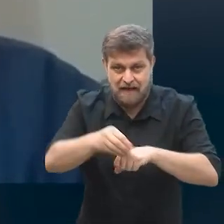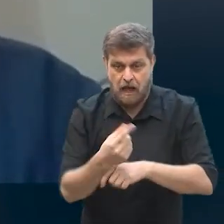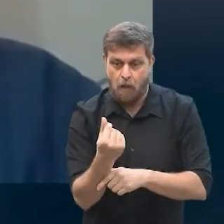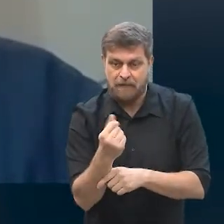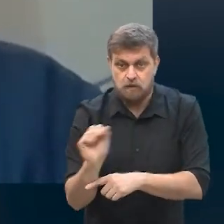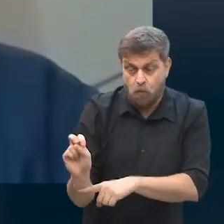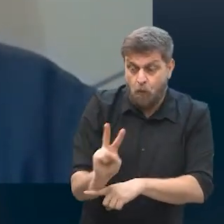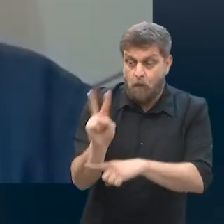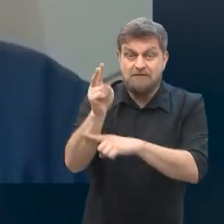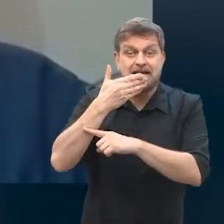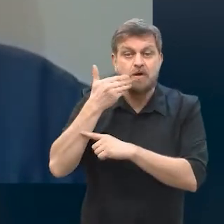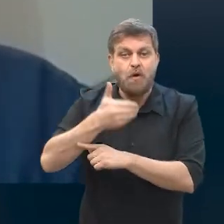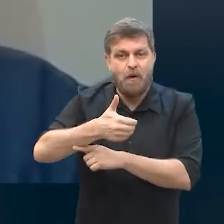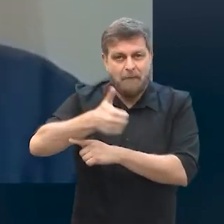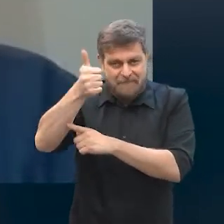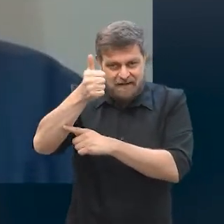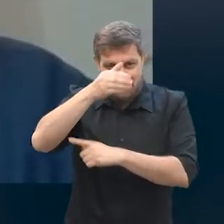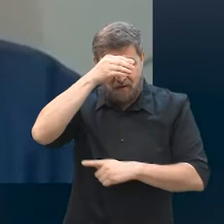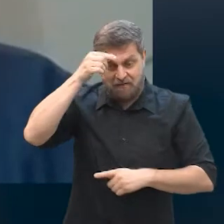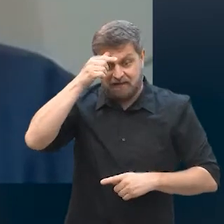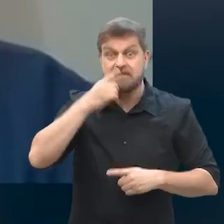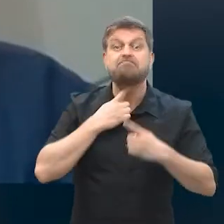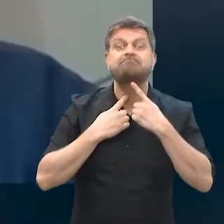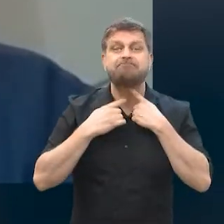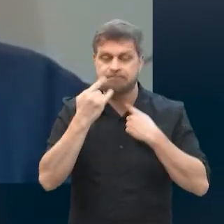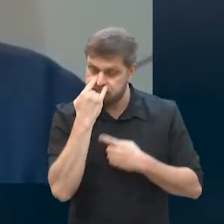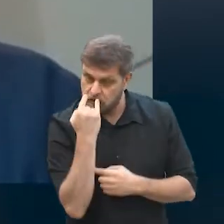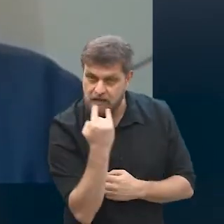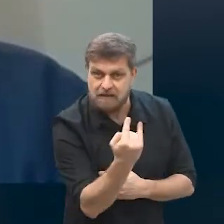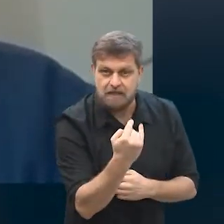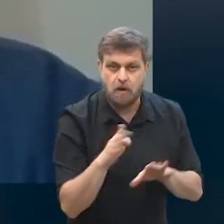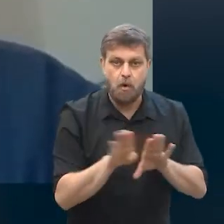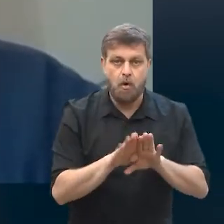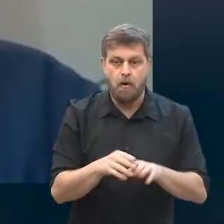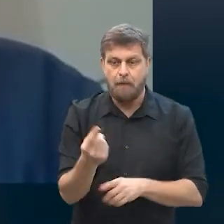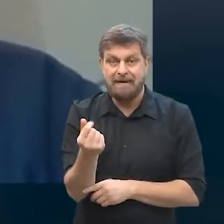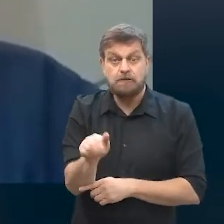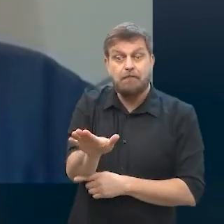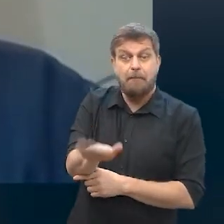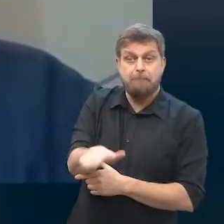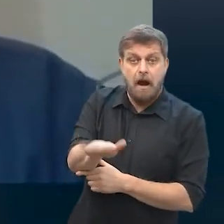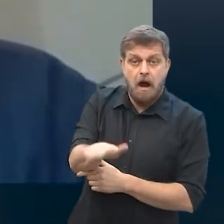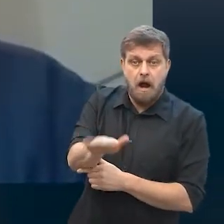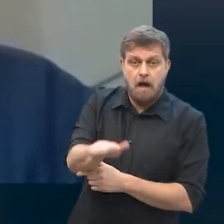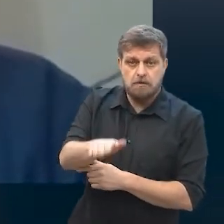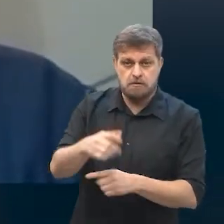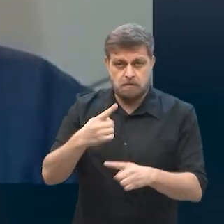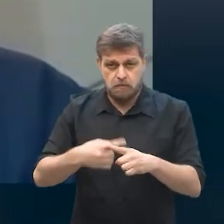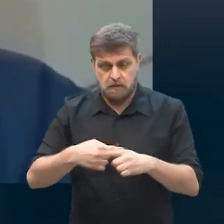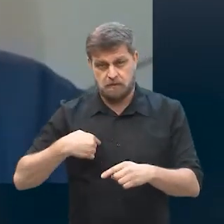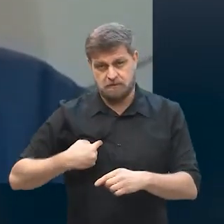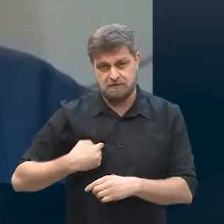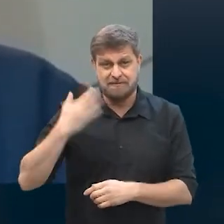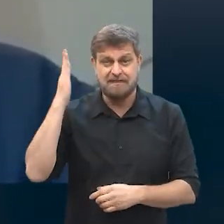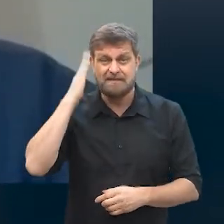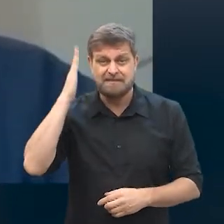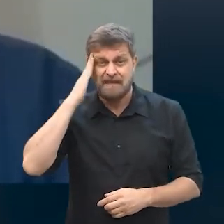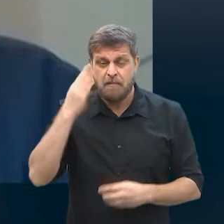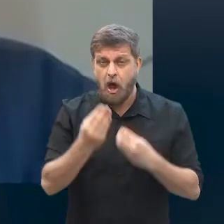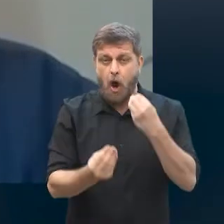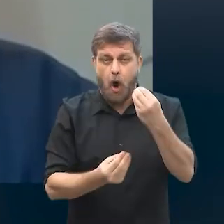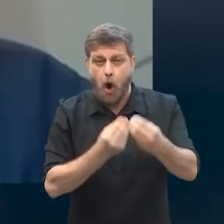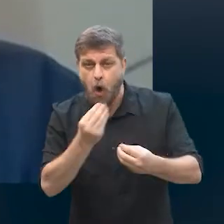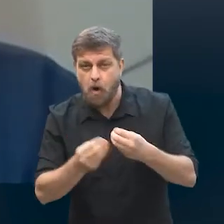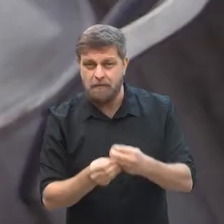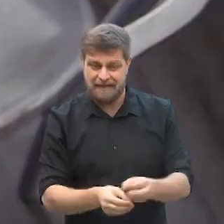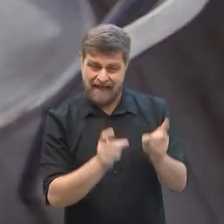valor melhor para o meu cliente, ou se eu vou ter que trabalhar com um preço mais baixo. Eu preciso saber qual é a